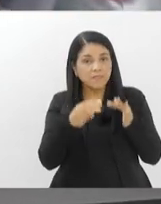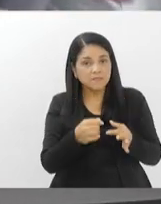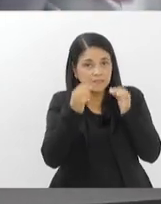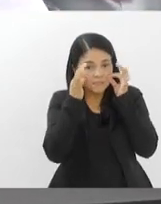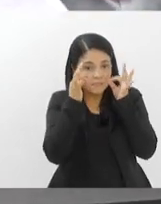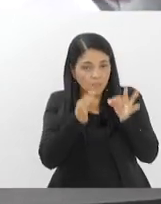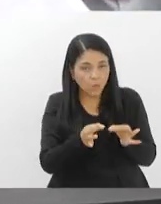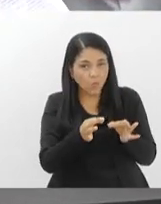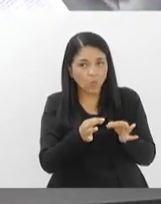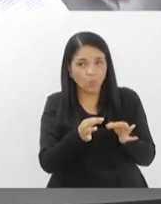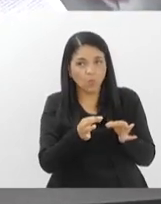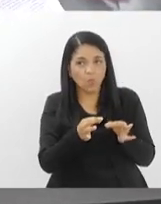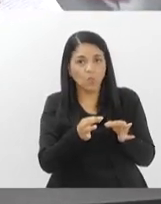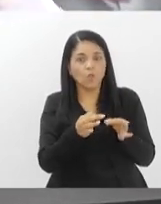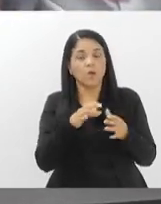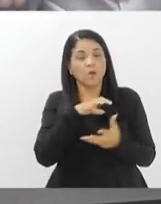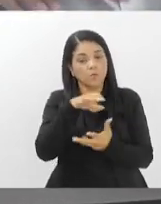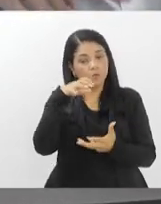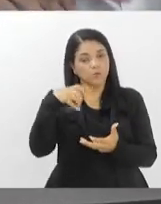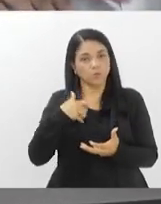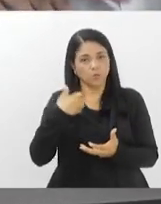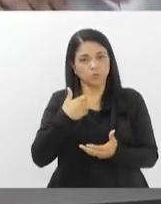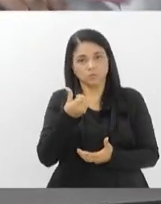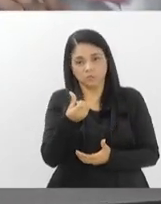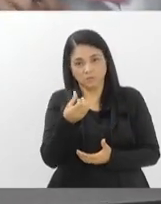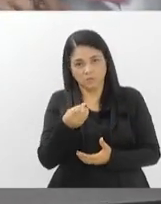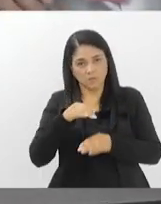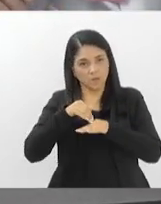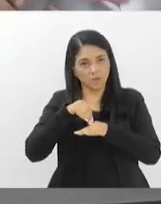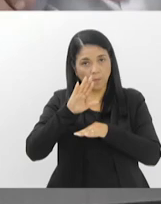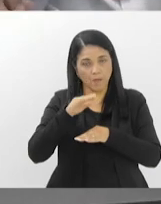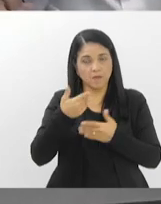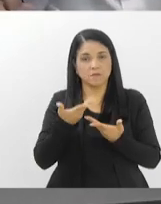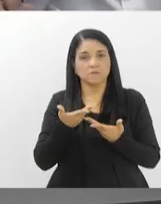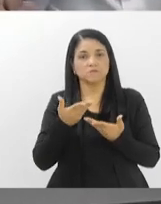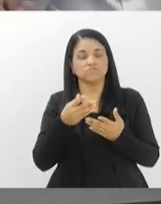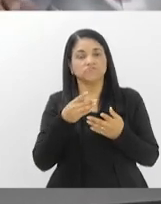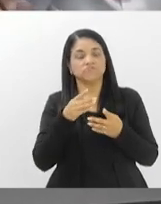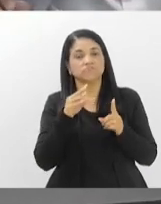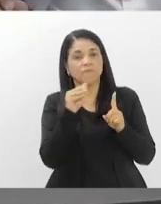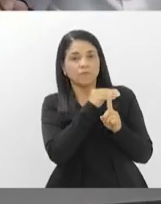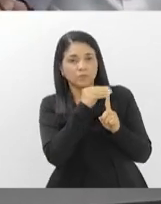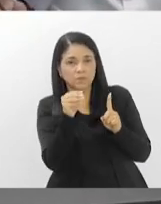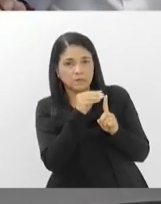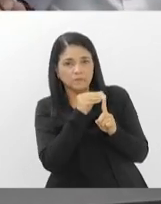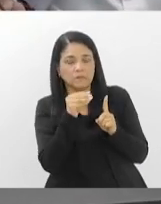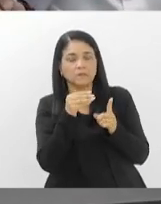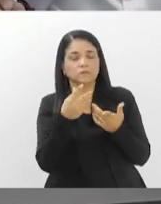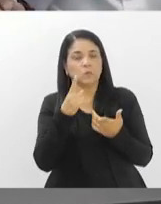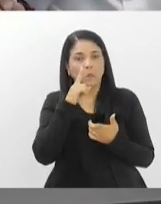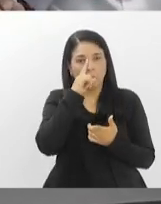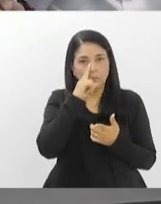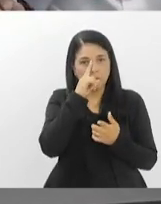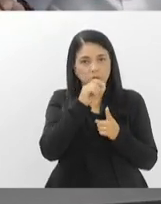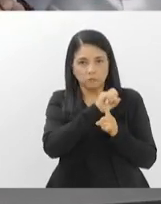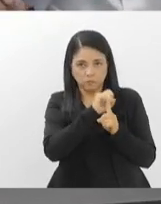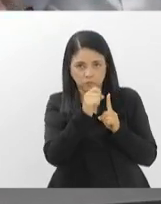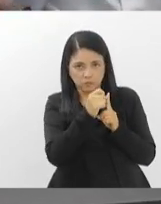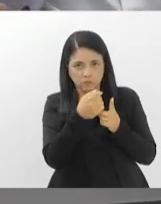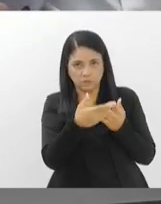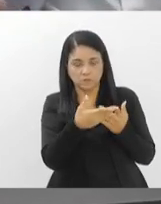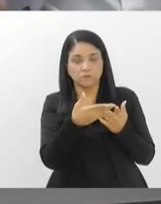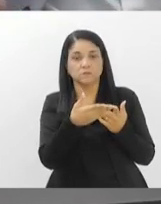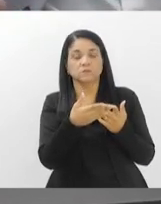do Estado ao idoso com 60 anos ou mais em situação de vulnerabilidade ou risco social,